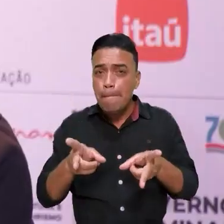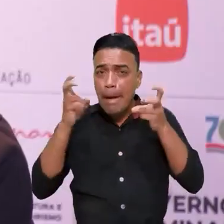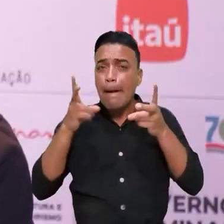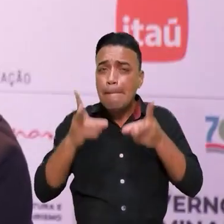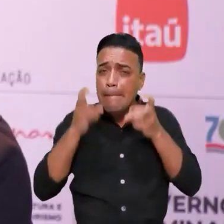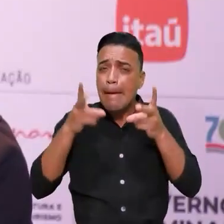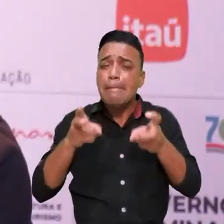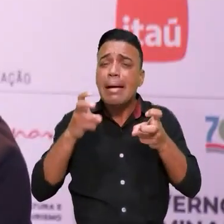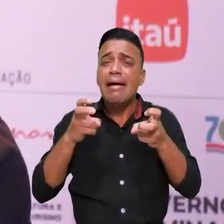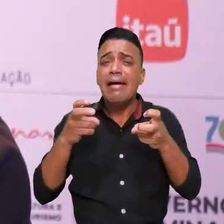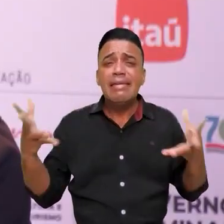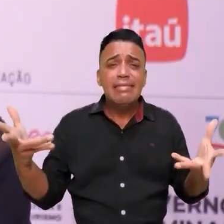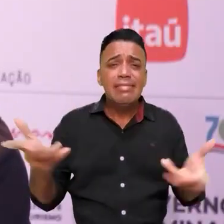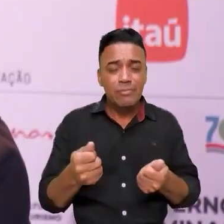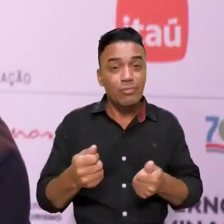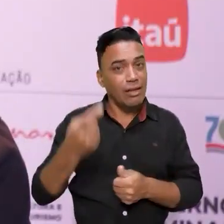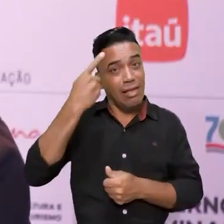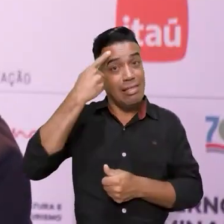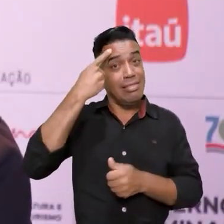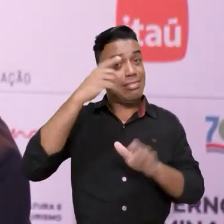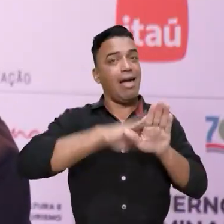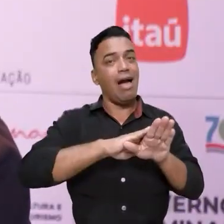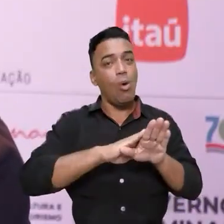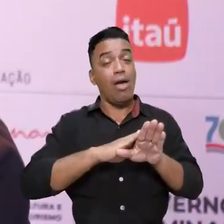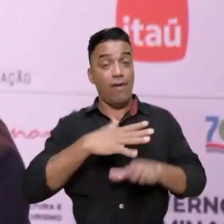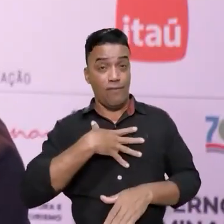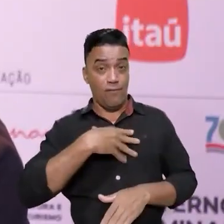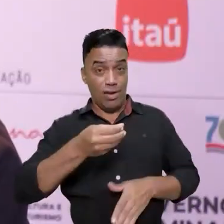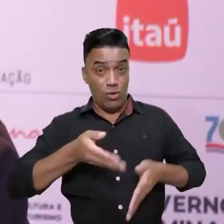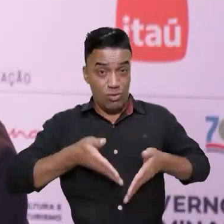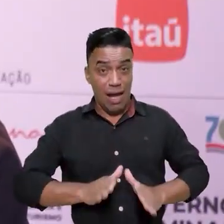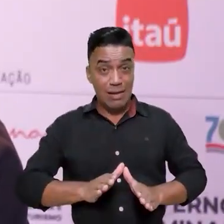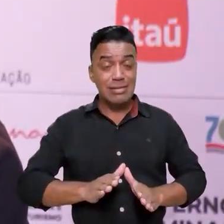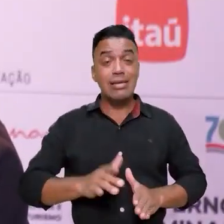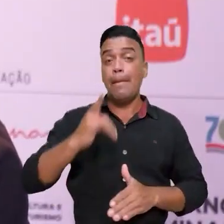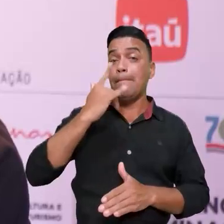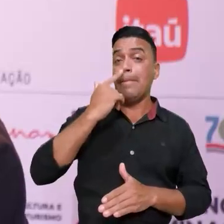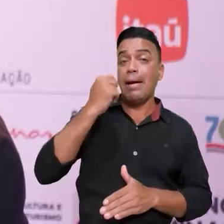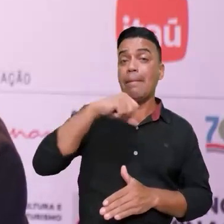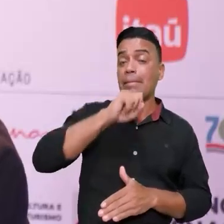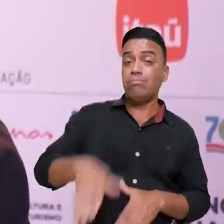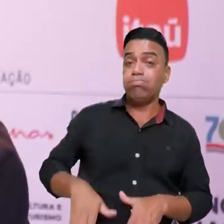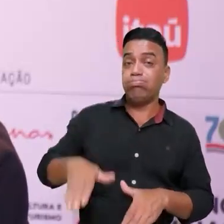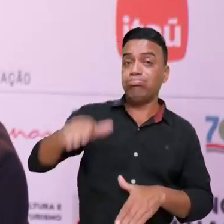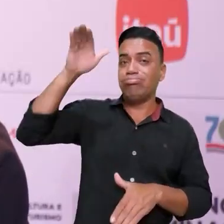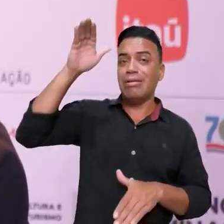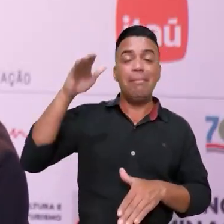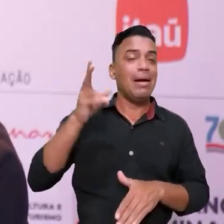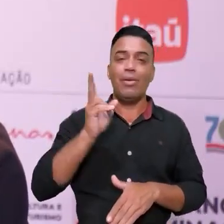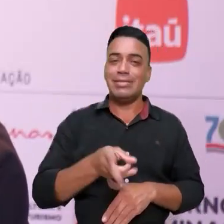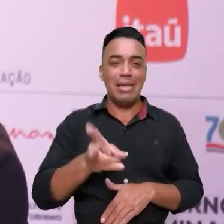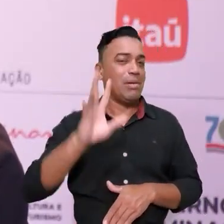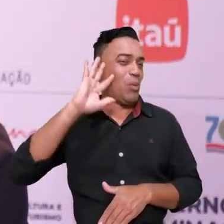e é incrível, né? Porque o ideal é que quando um filho nasce, nasça também um pai e uma mãe. Mas infelizmente nem sempre é